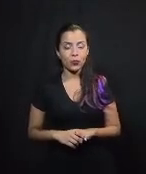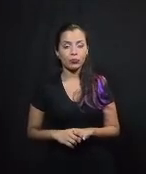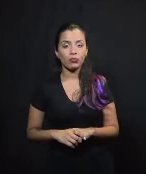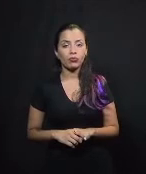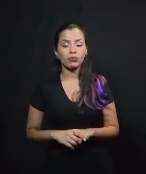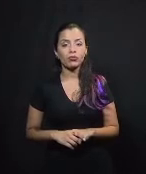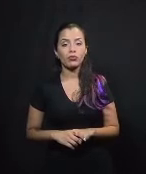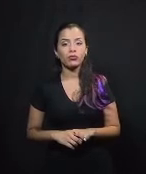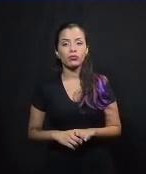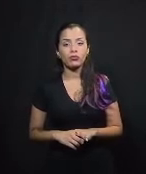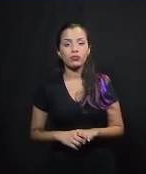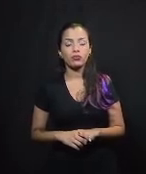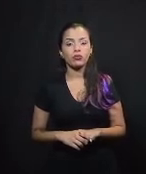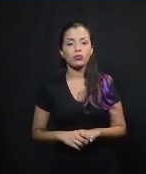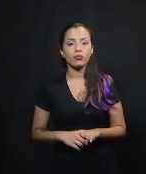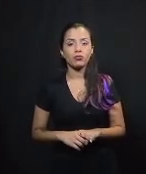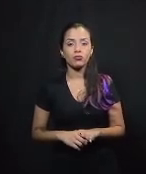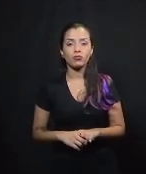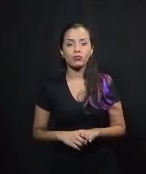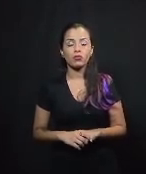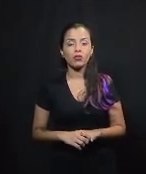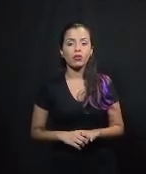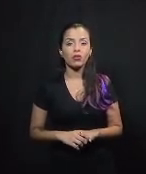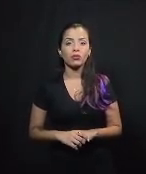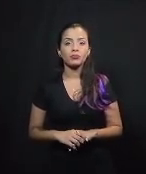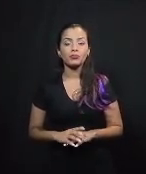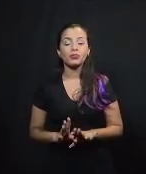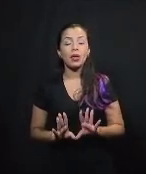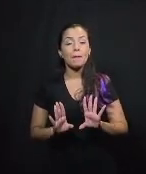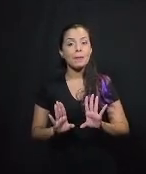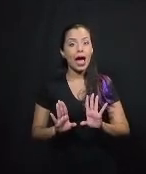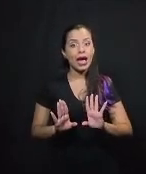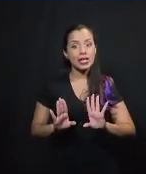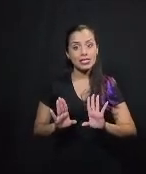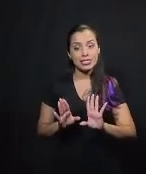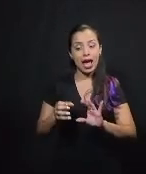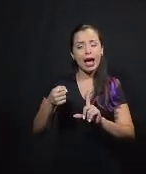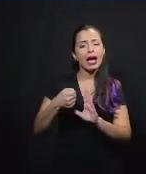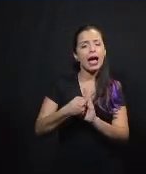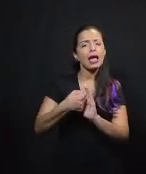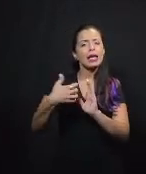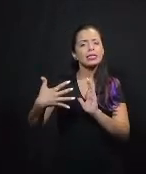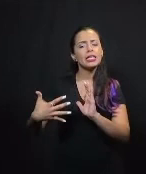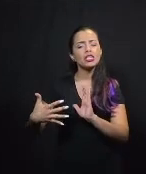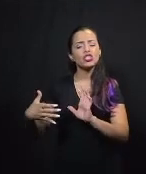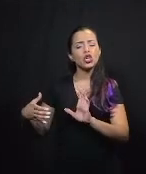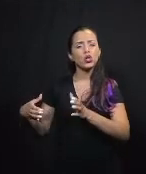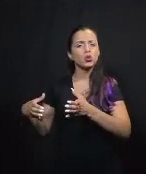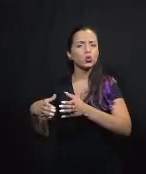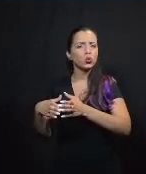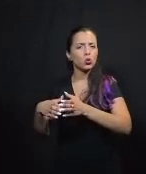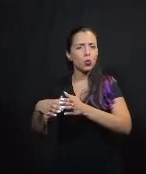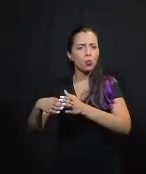caracteriza o nosso avanço de extrema-direita personificado no Bolsonaro,